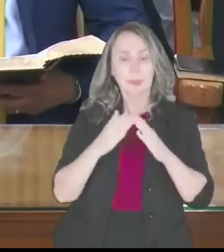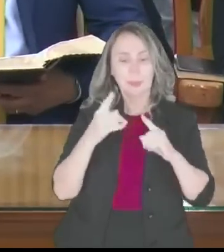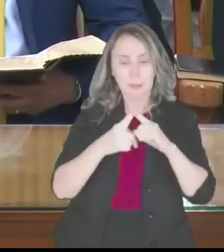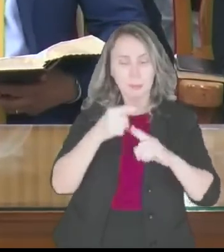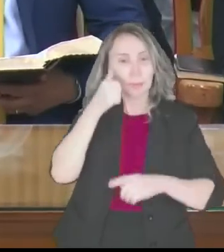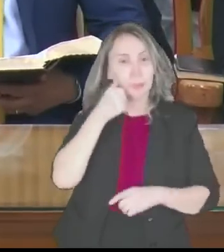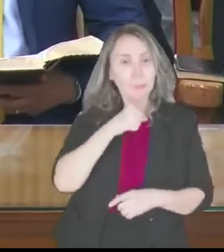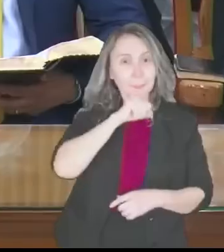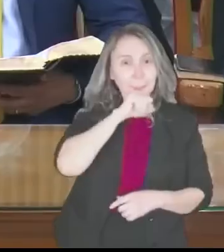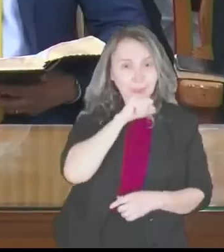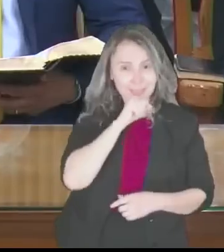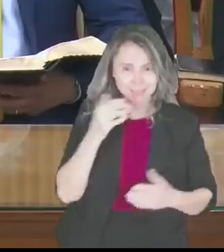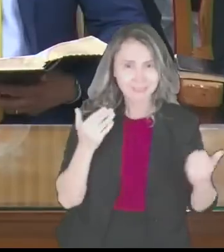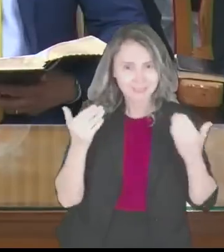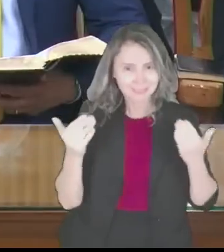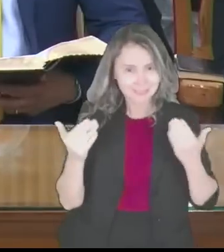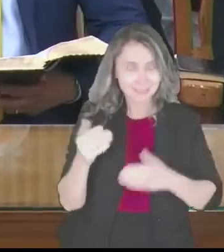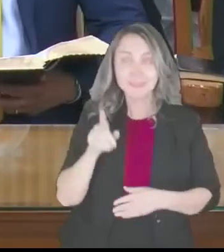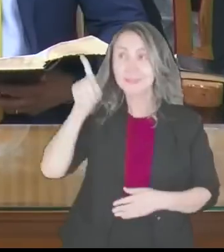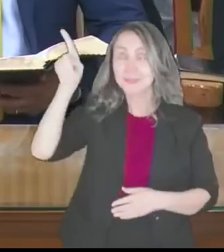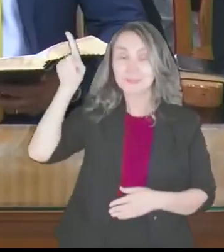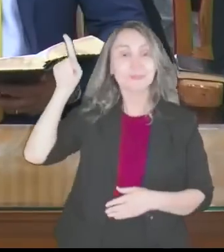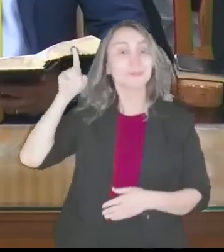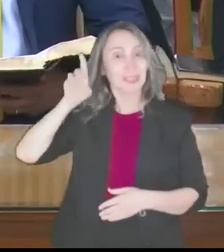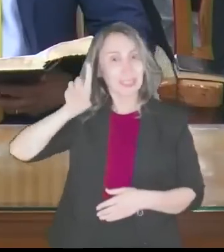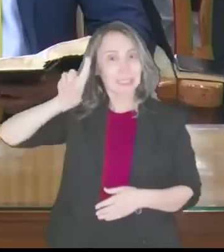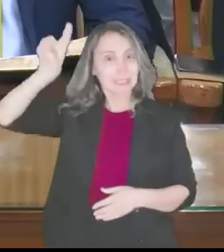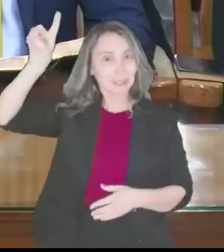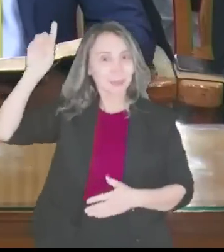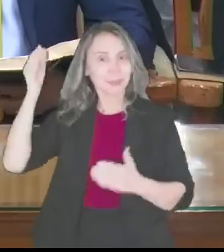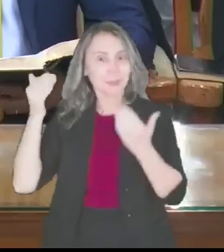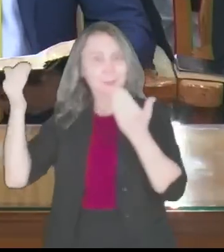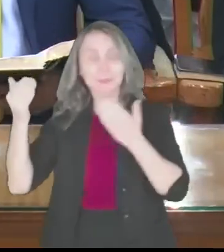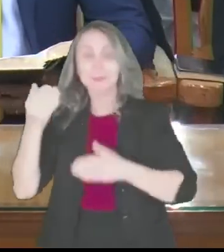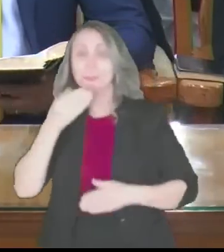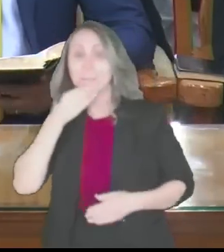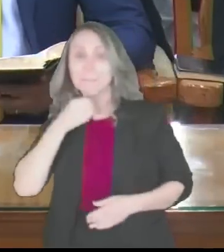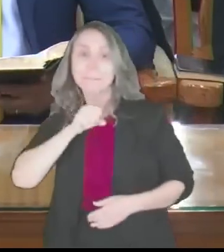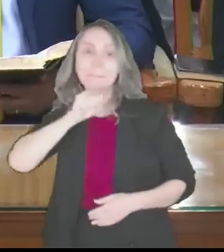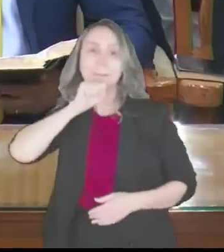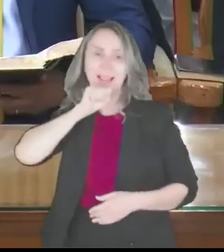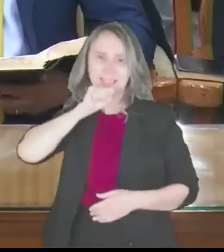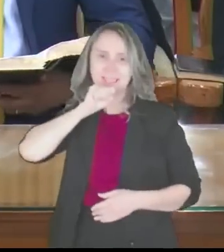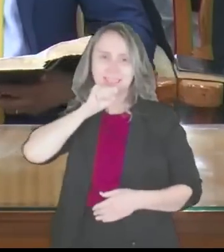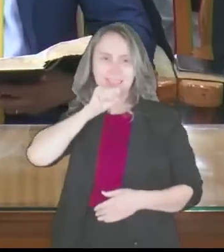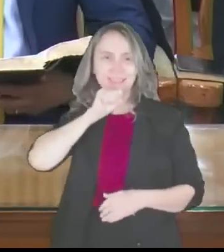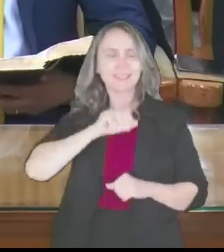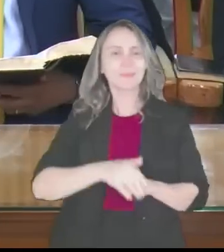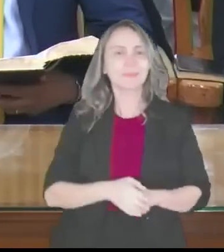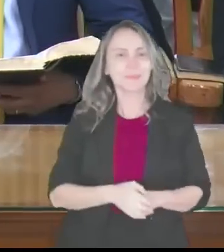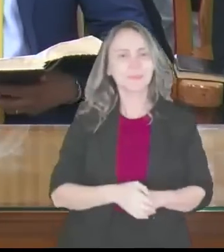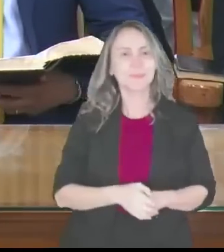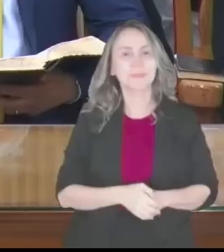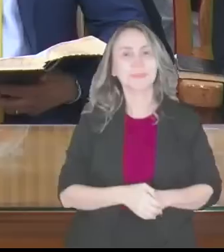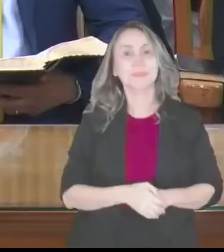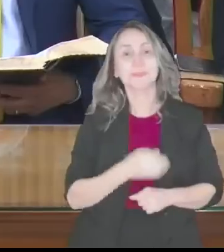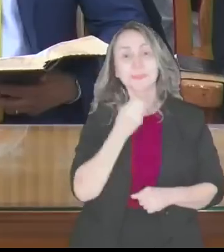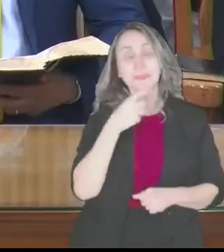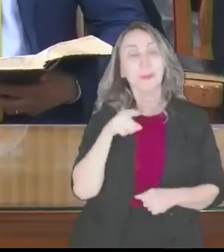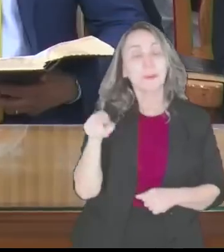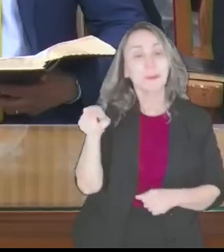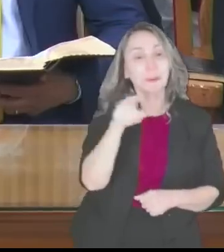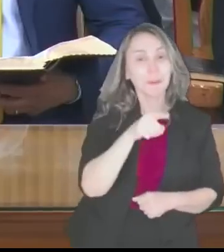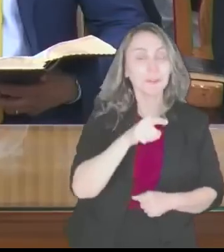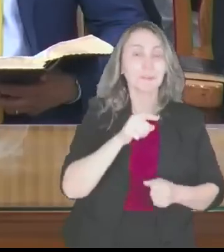referência. E a função principal de estar na igreja é para quê? Vê se vocês aprenderam. Seria bom que vocês